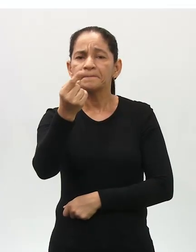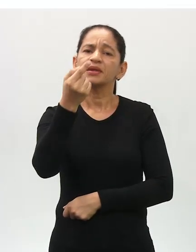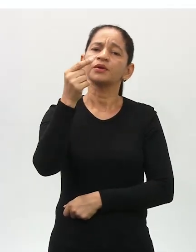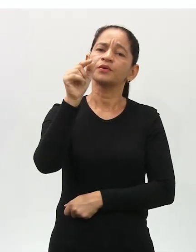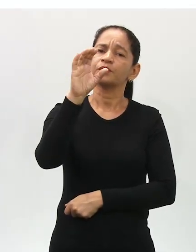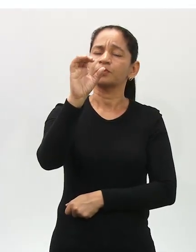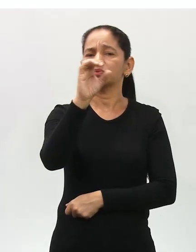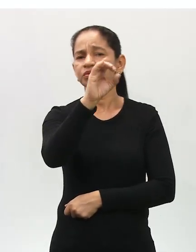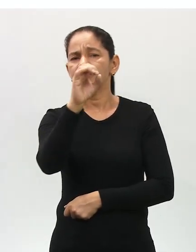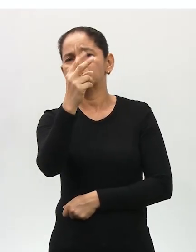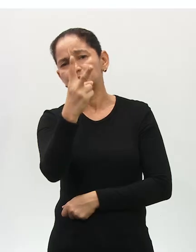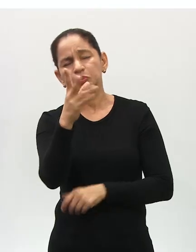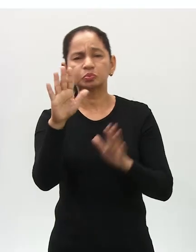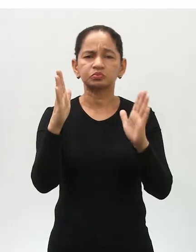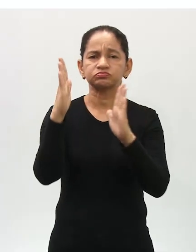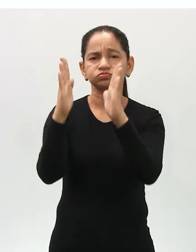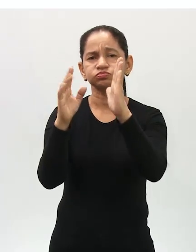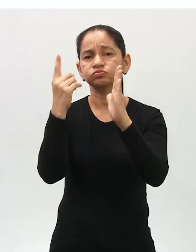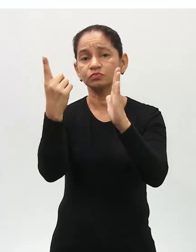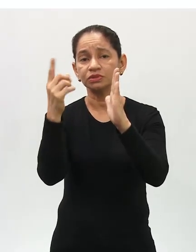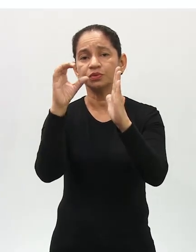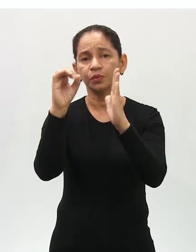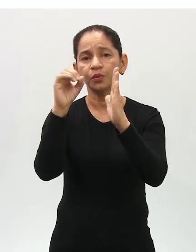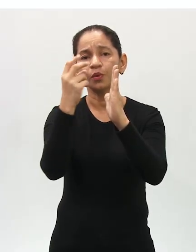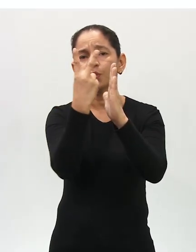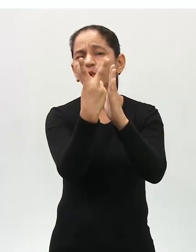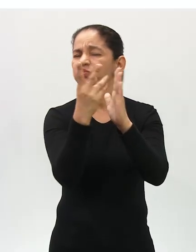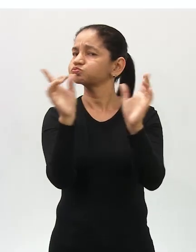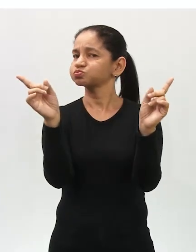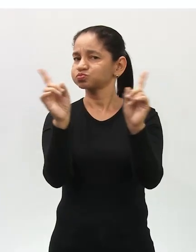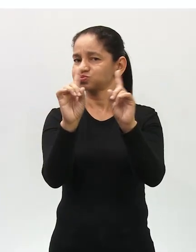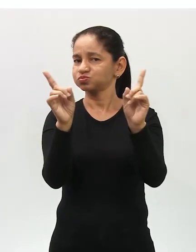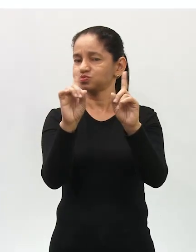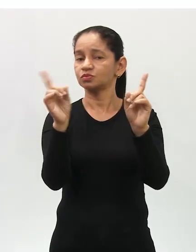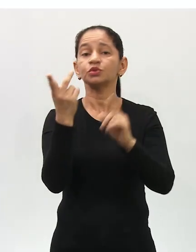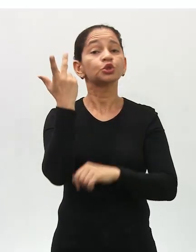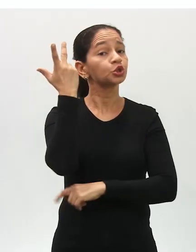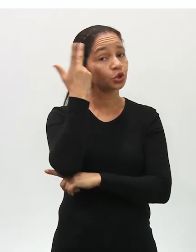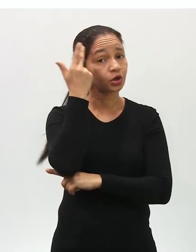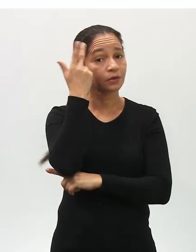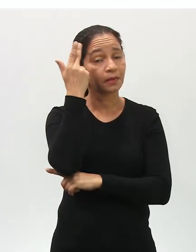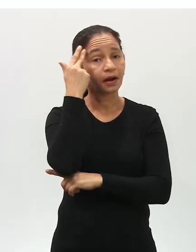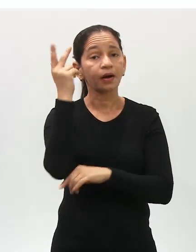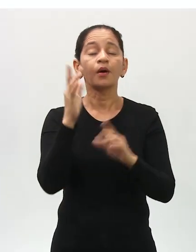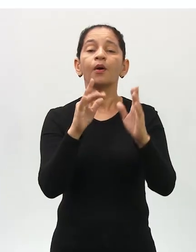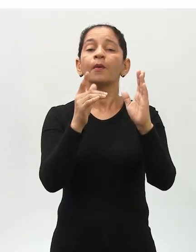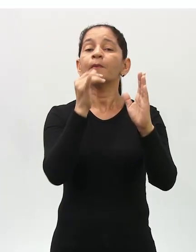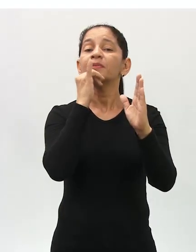1002. Nos órgãos geralmente vai estar aparecendo aqui, ó, 1000, né? o